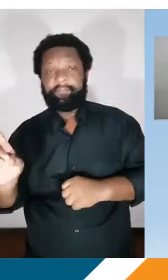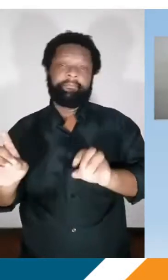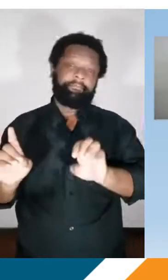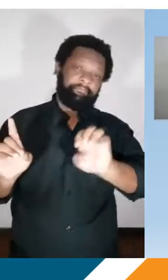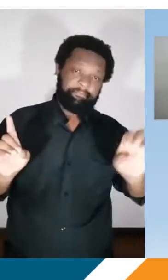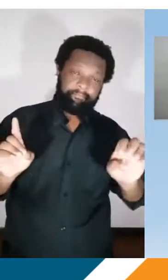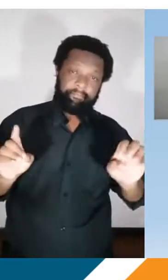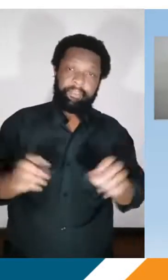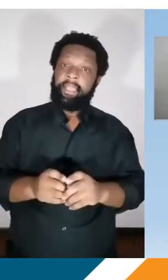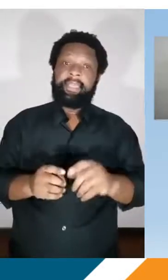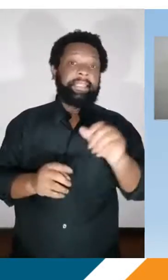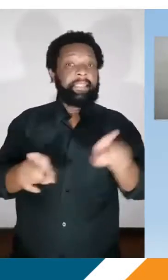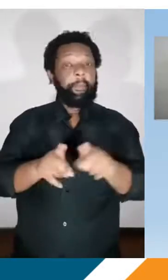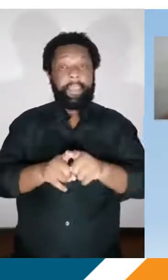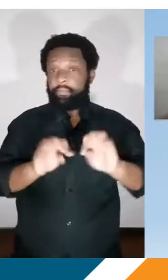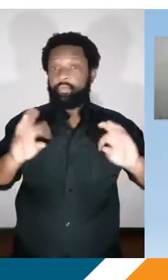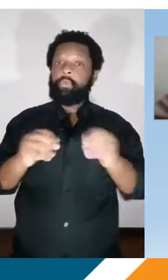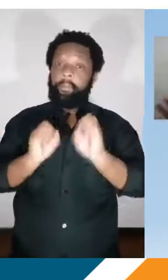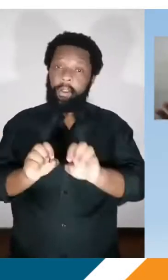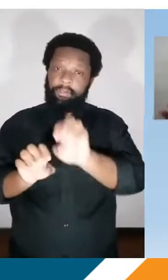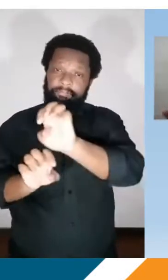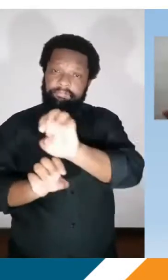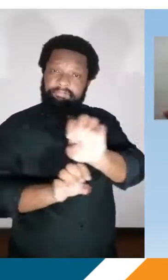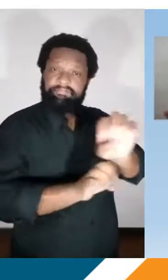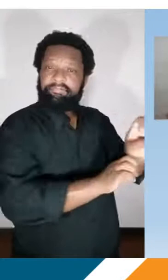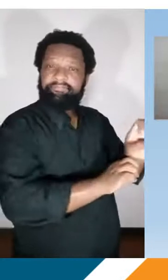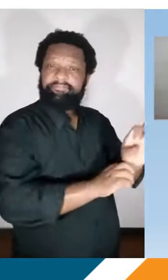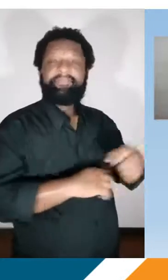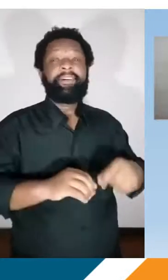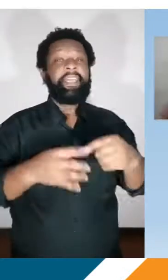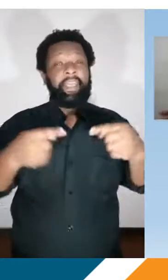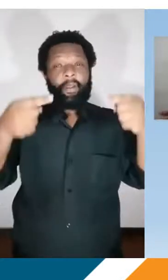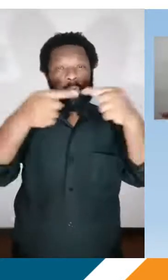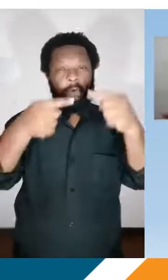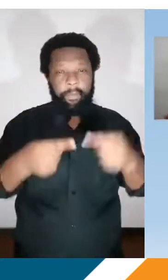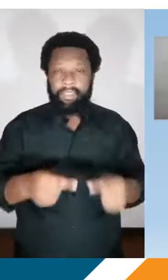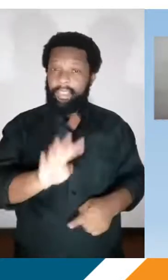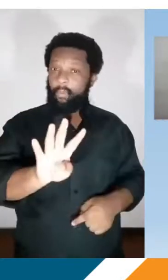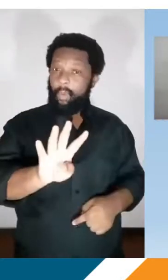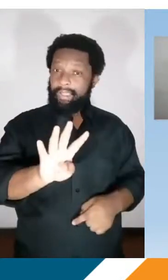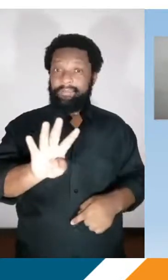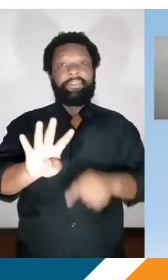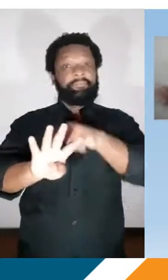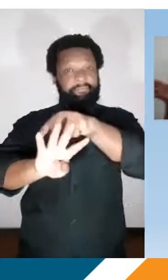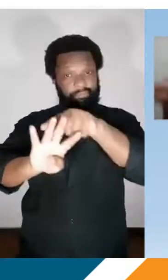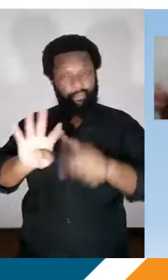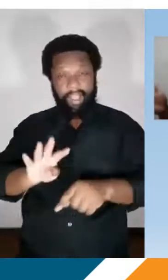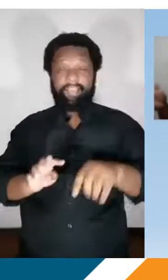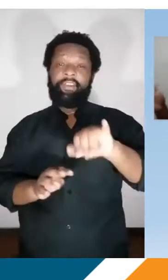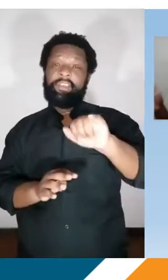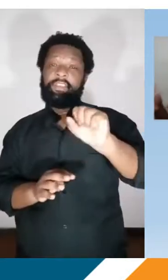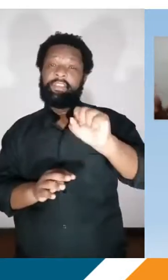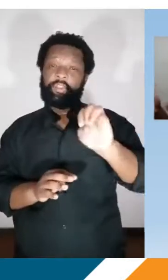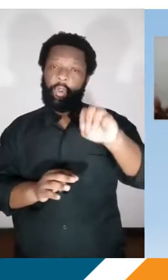para a direita? E já uma situação onde todos desviam para a esquerda. Então você vê que eu tenho 4 combinações possíveis, que faz sentido, né? À toa que eu gero